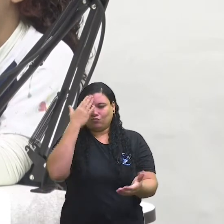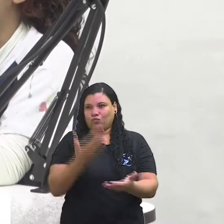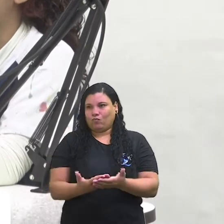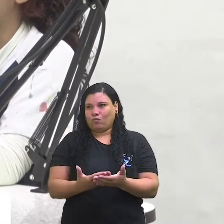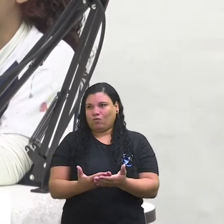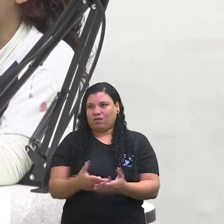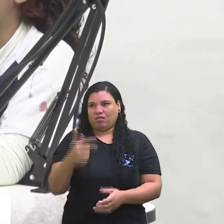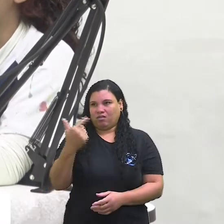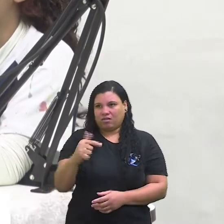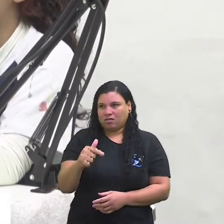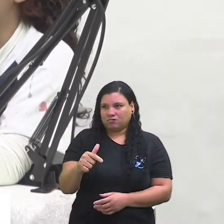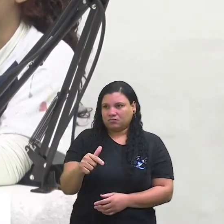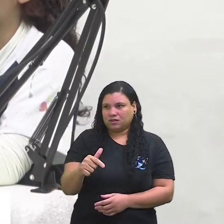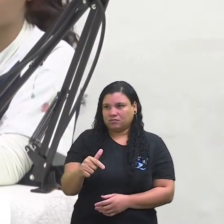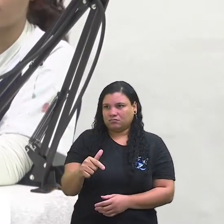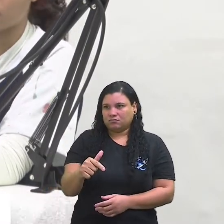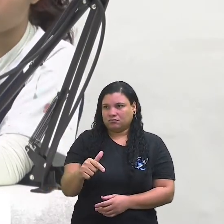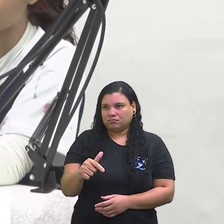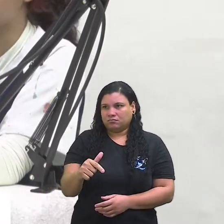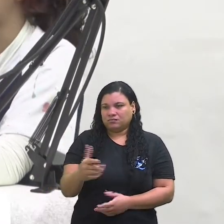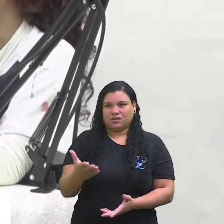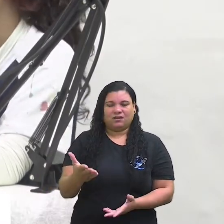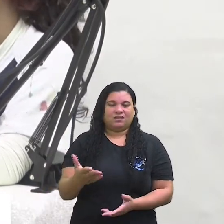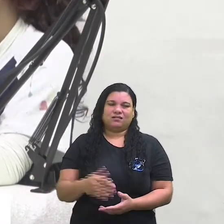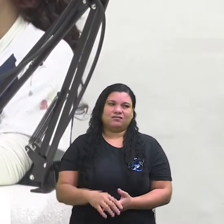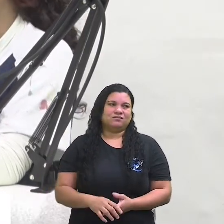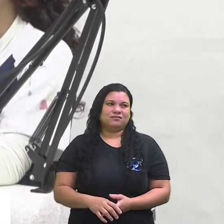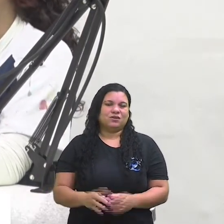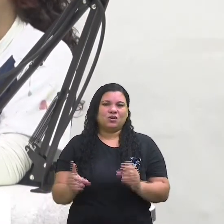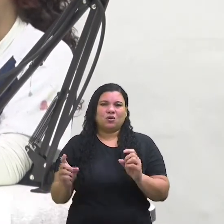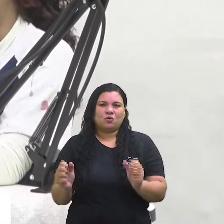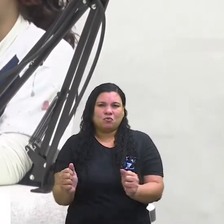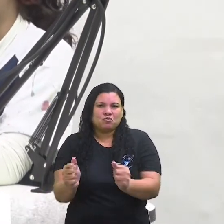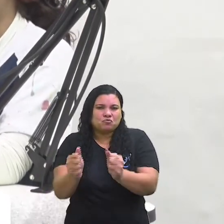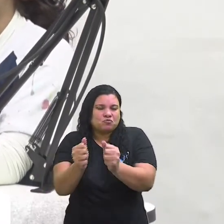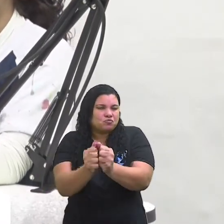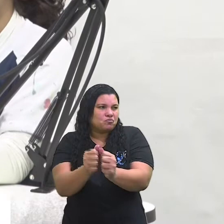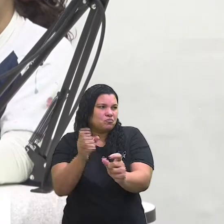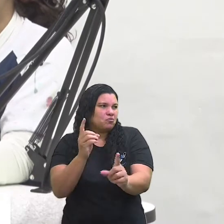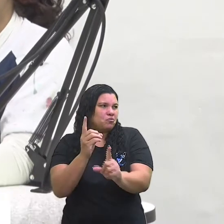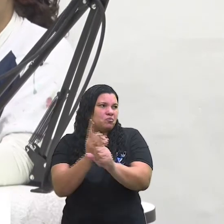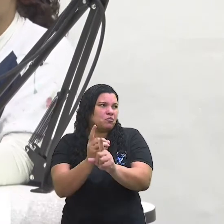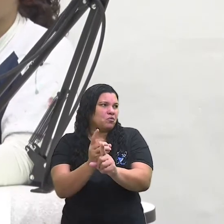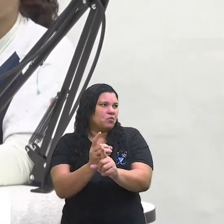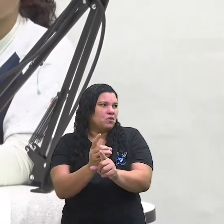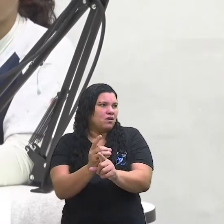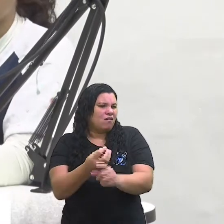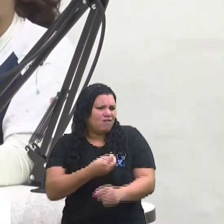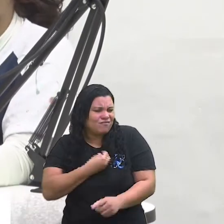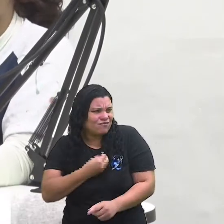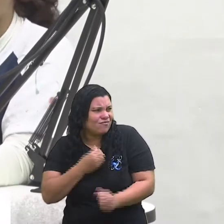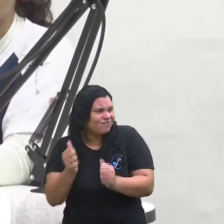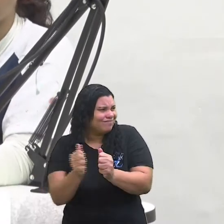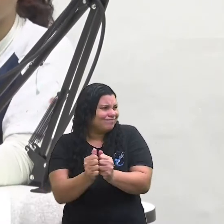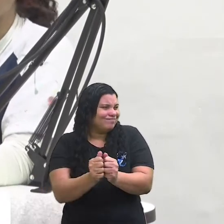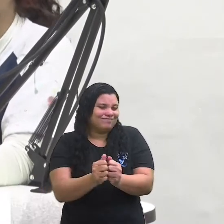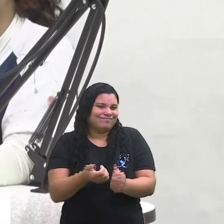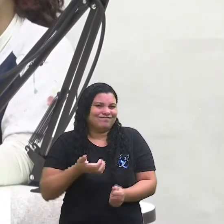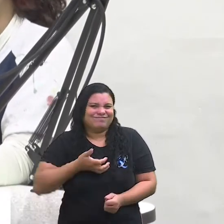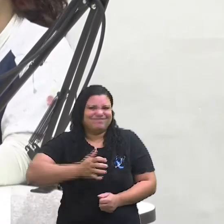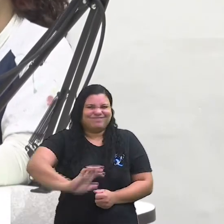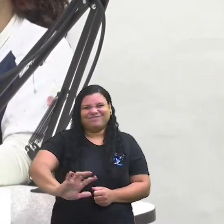E também, o ser humano tem o famoso orgulho. E o orgulho, às vezes, não permite que peçamos